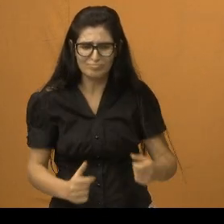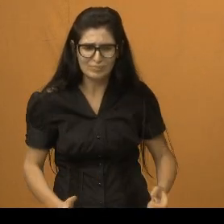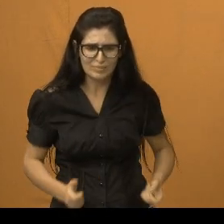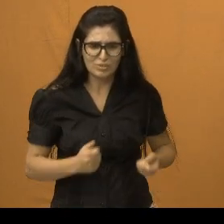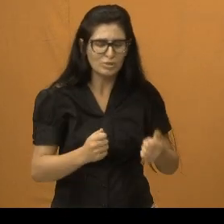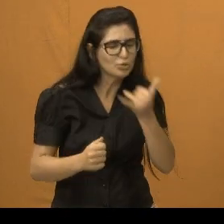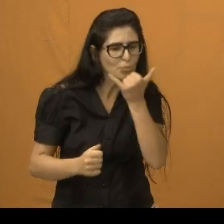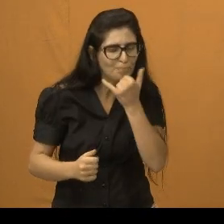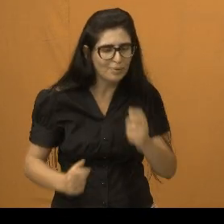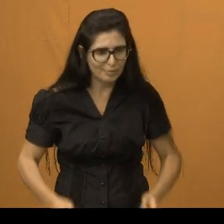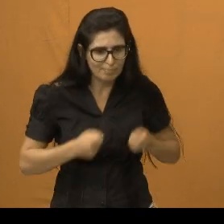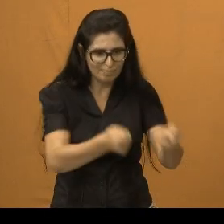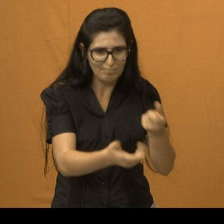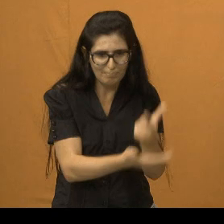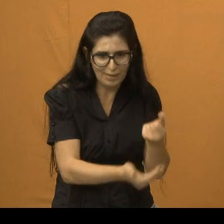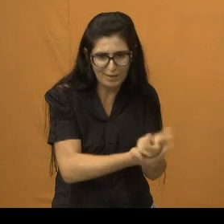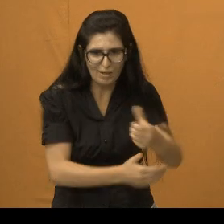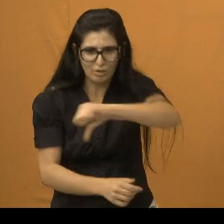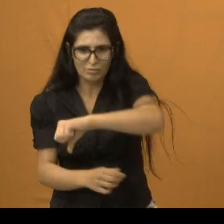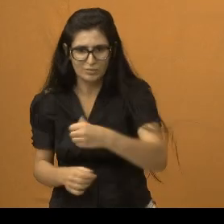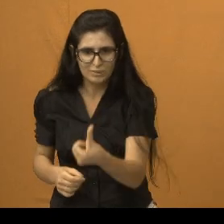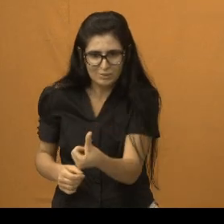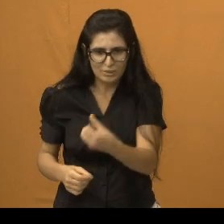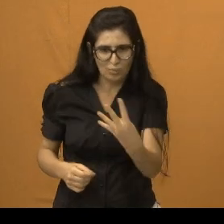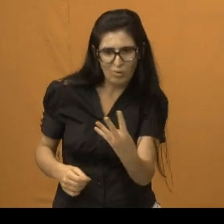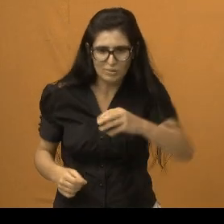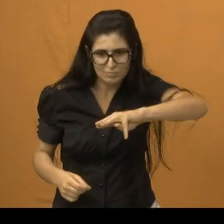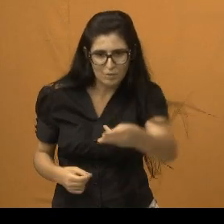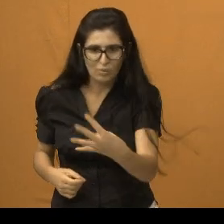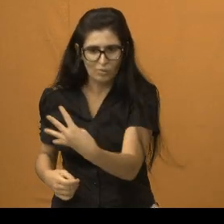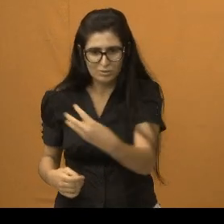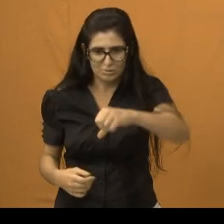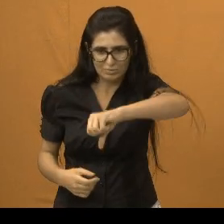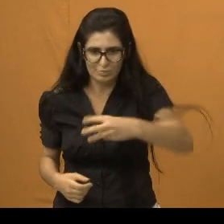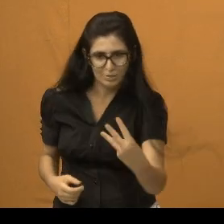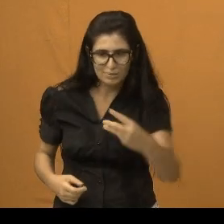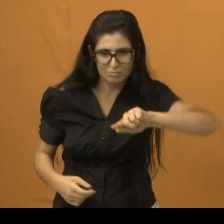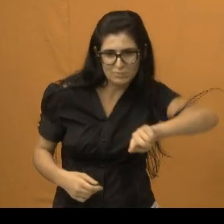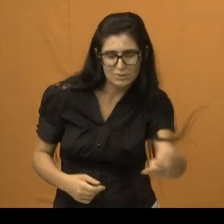964.493.000 e o realizado em